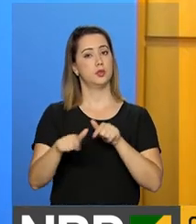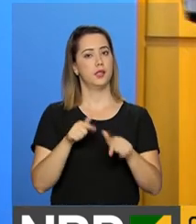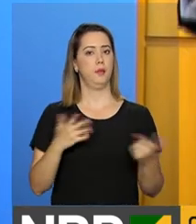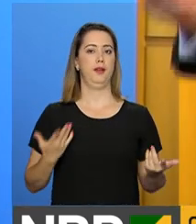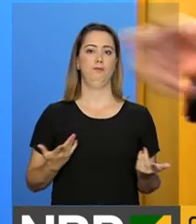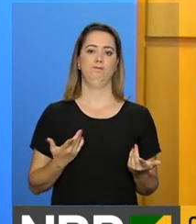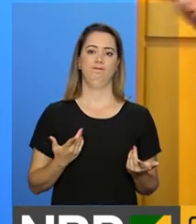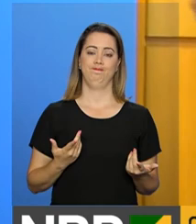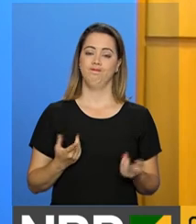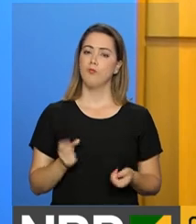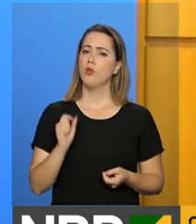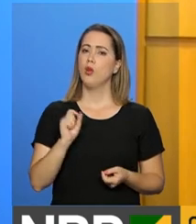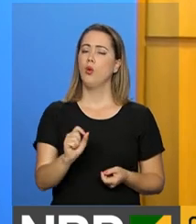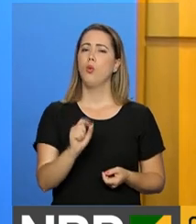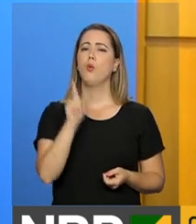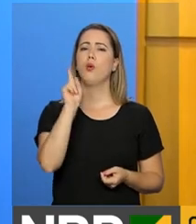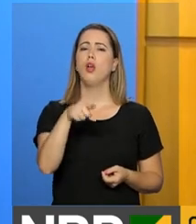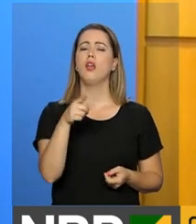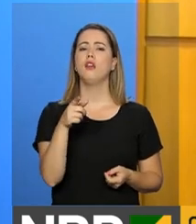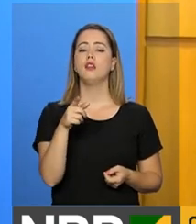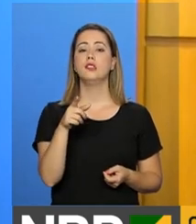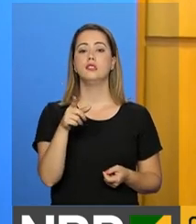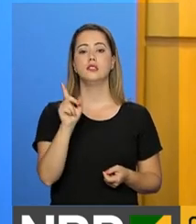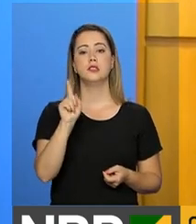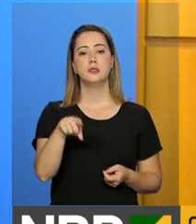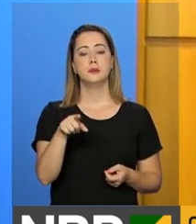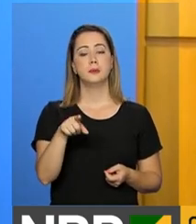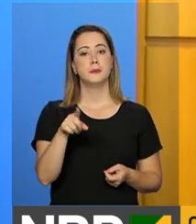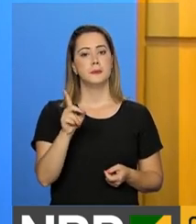verdade? Este gestual,